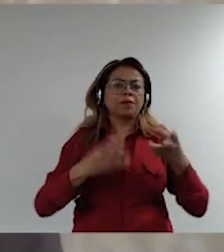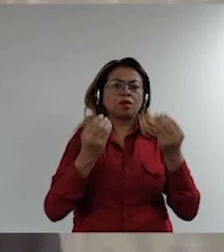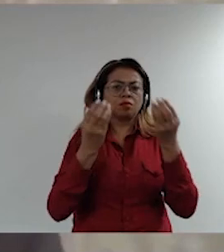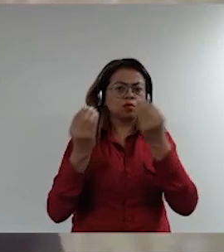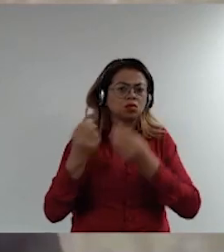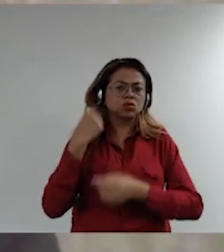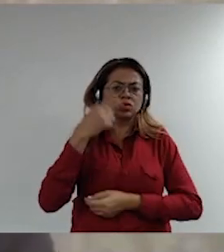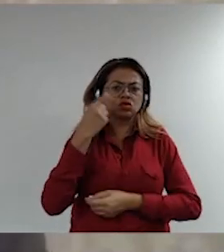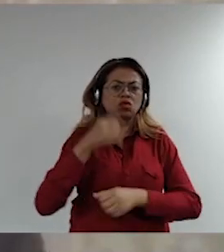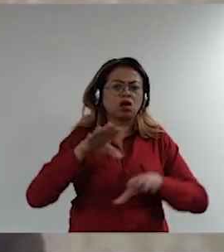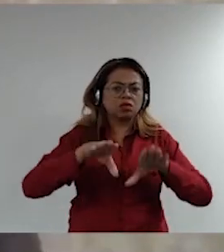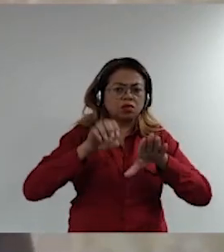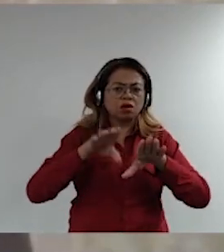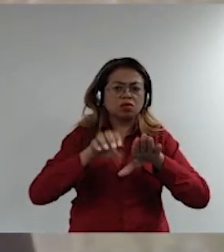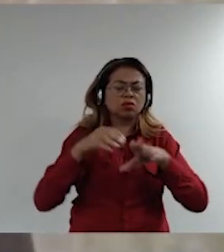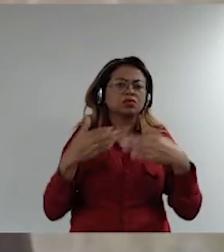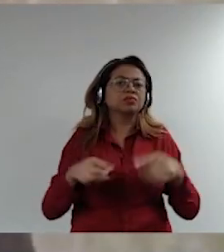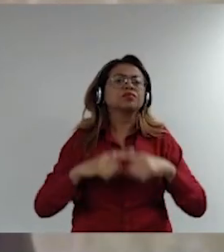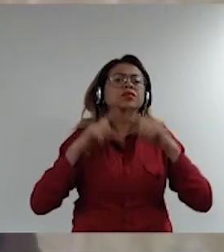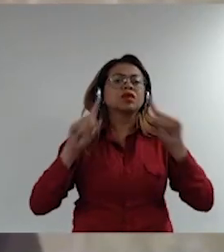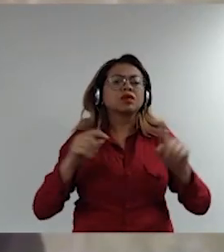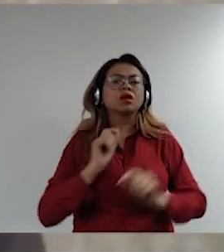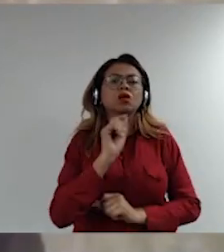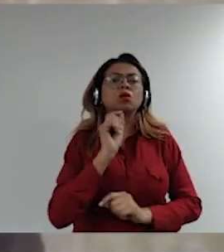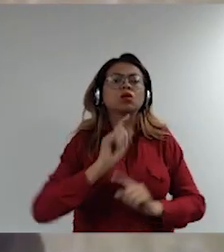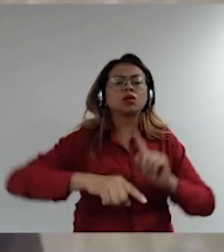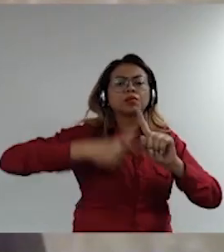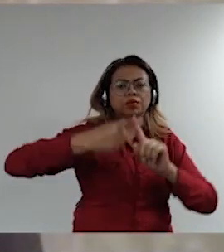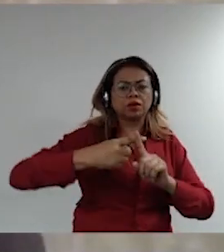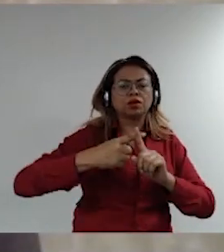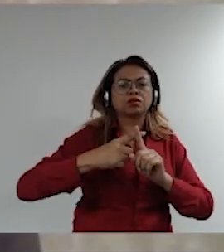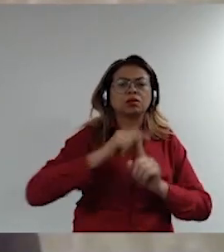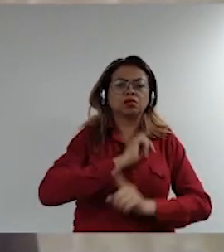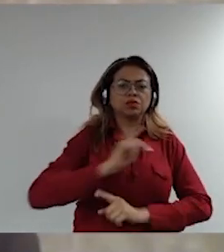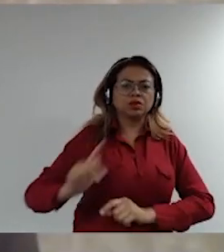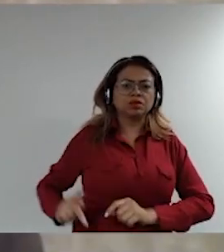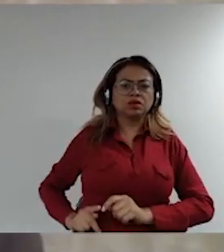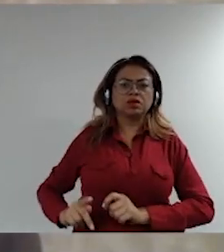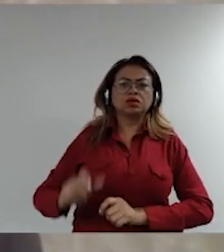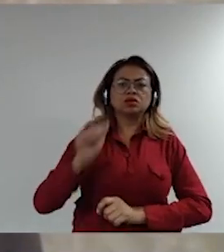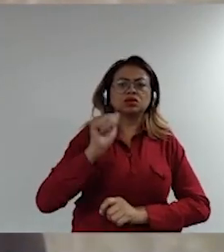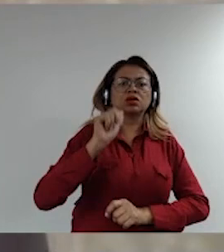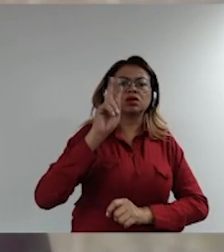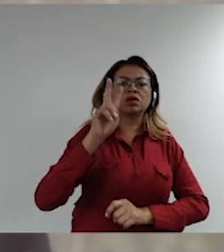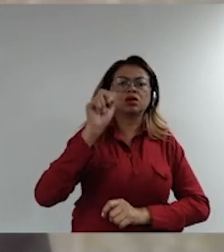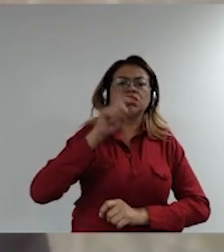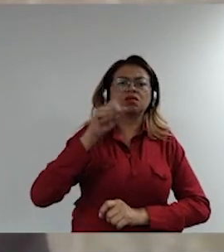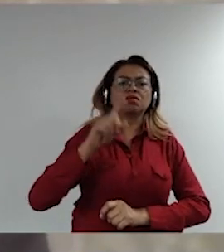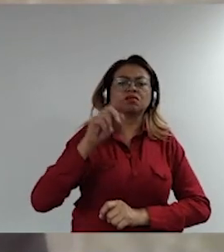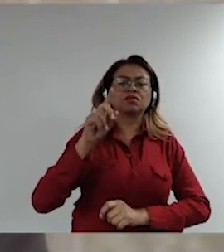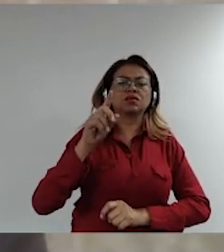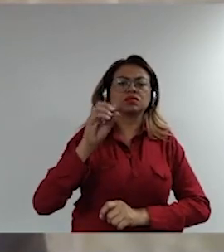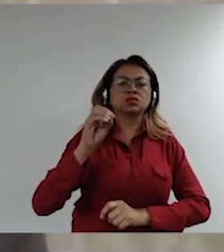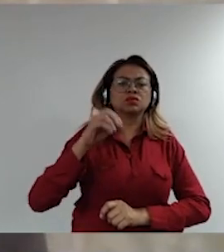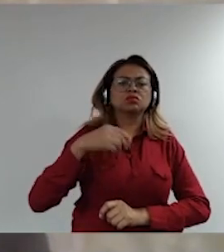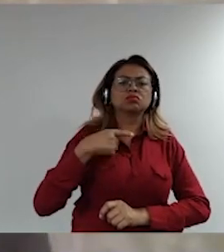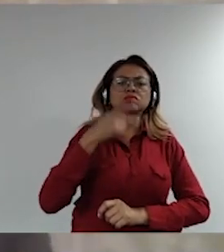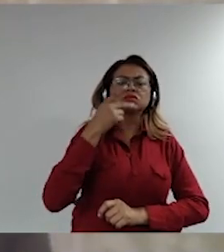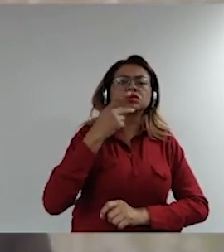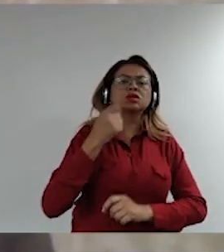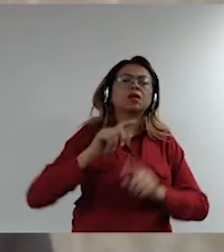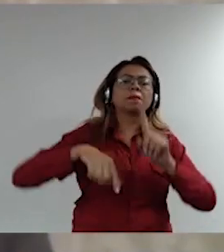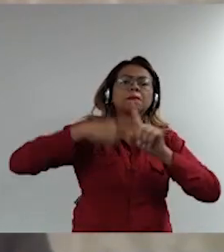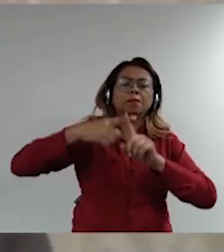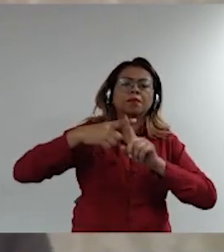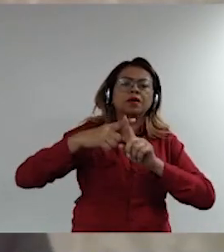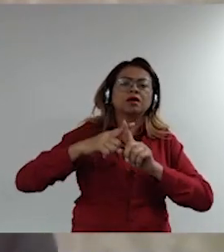advogados. Agora, o que mais, presidente Davanzo, eu vejo que tem afetado a advocacia?